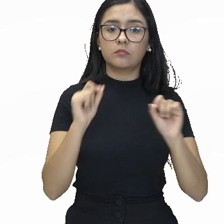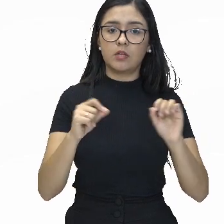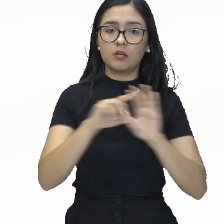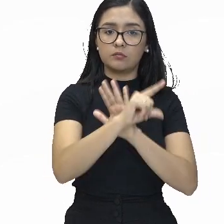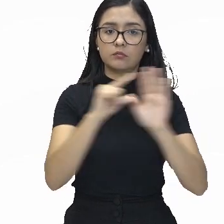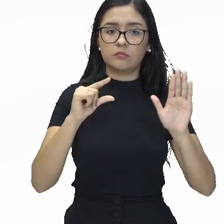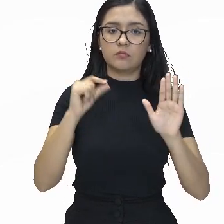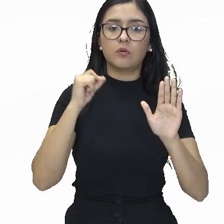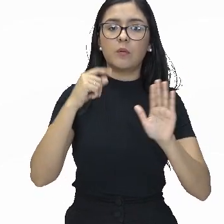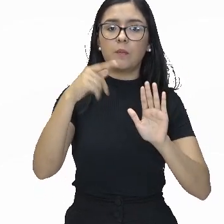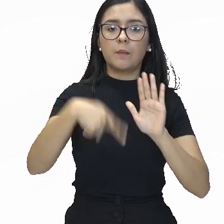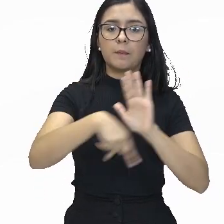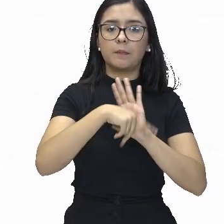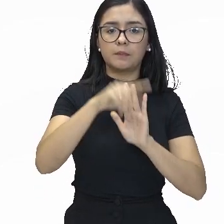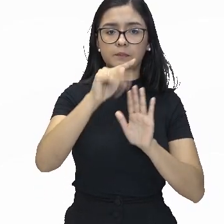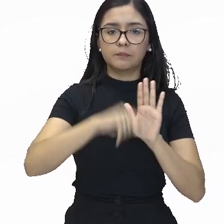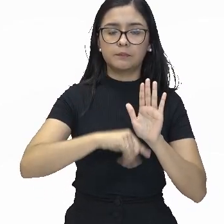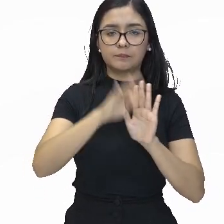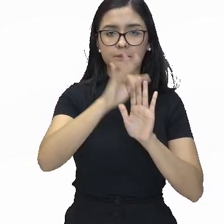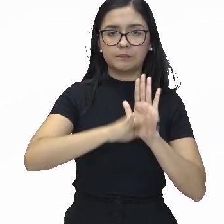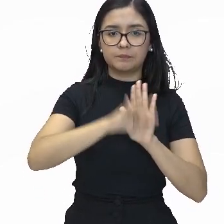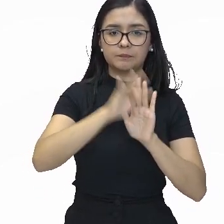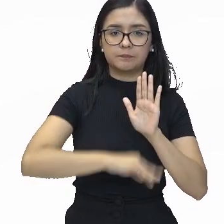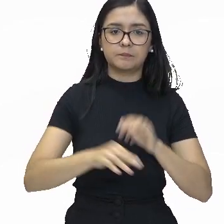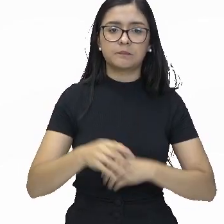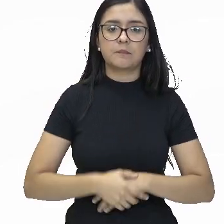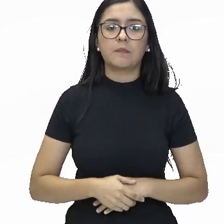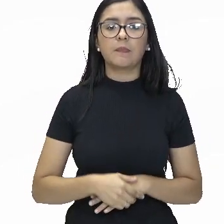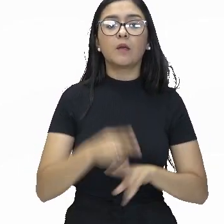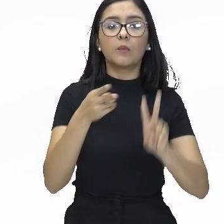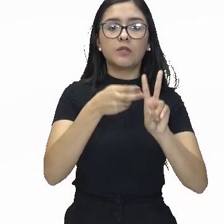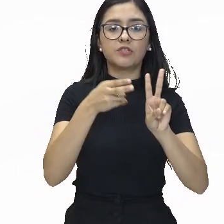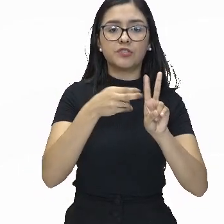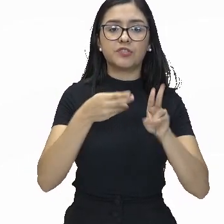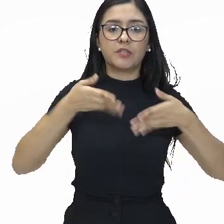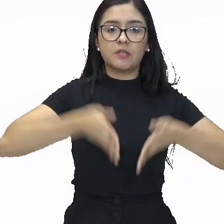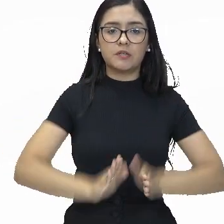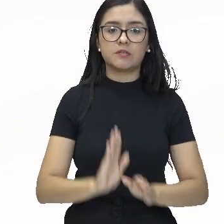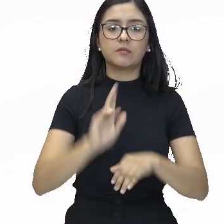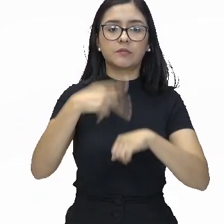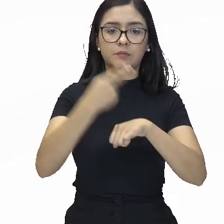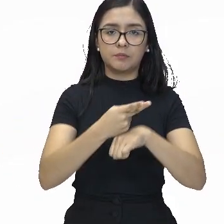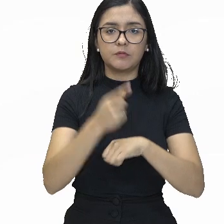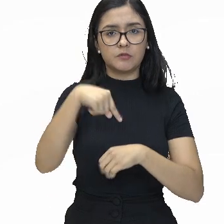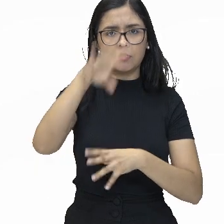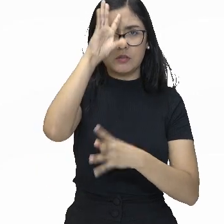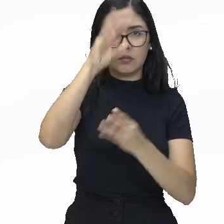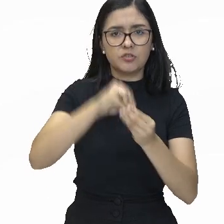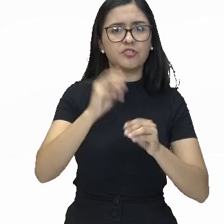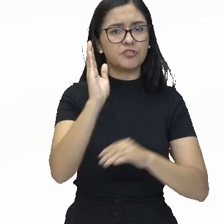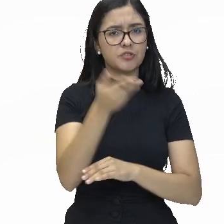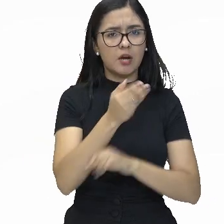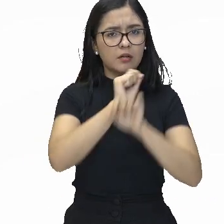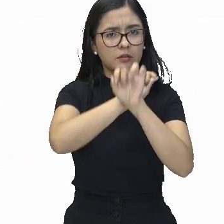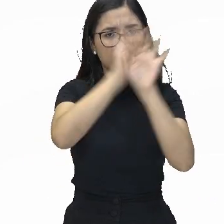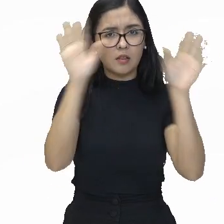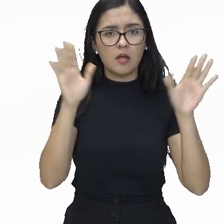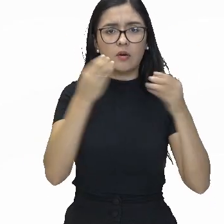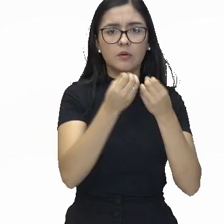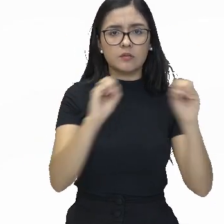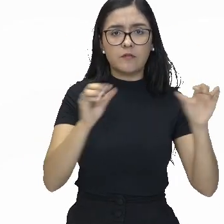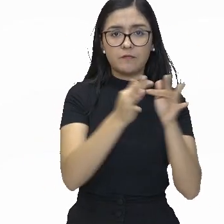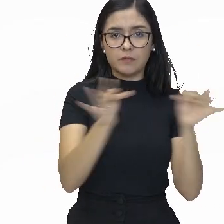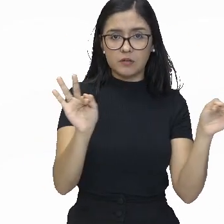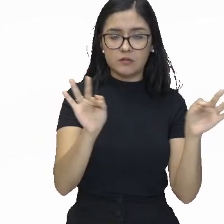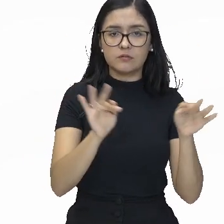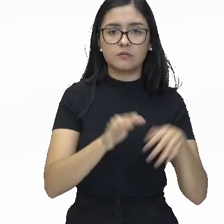trecho, uma branca indiazinha nasceu tempos depois. Você compreendeu, né? Está perfeita a oração.